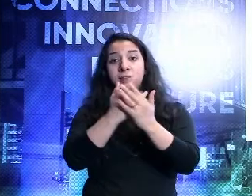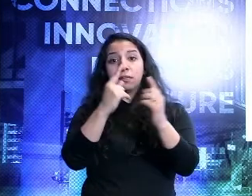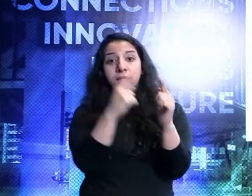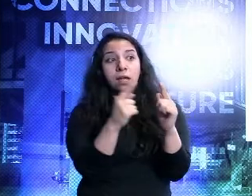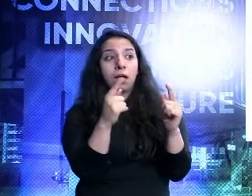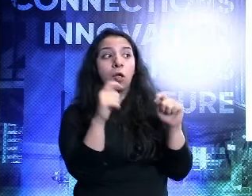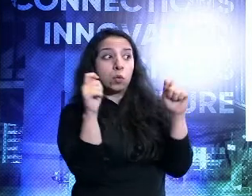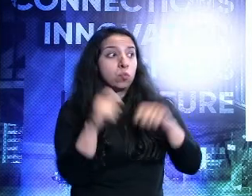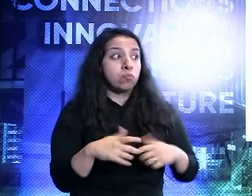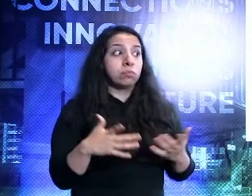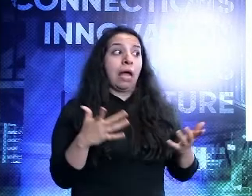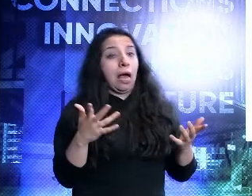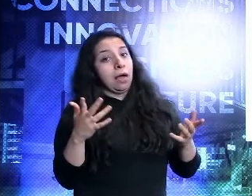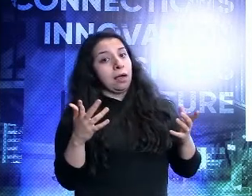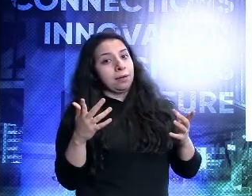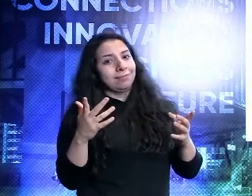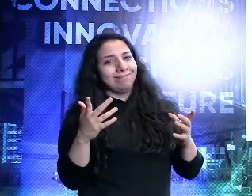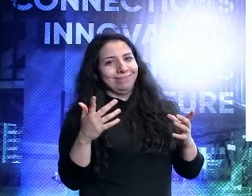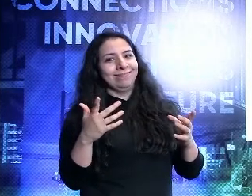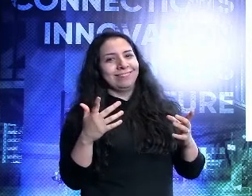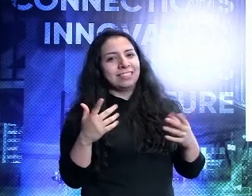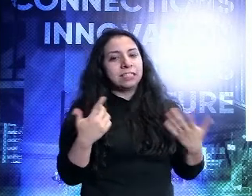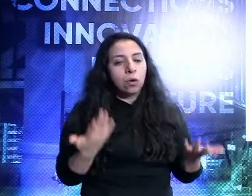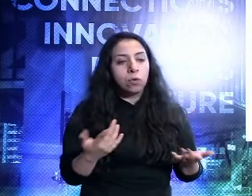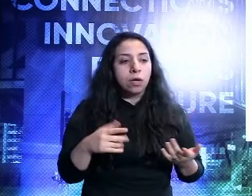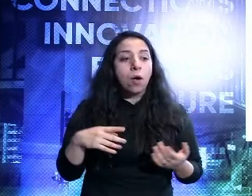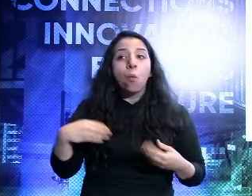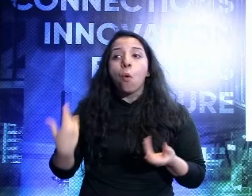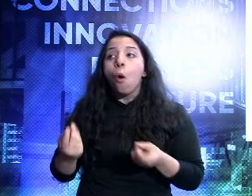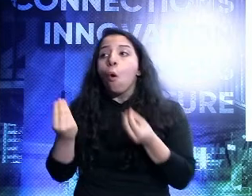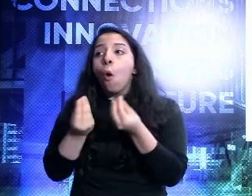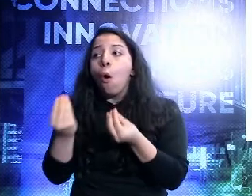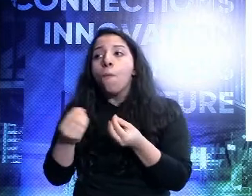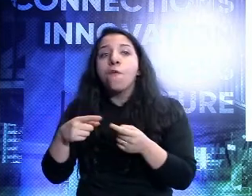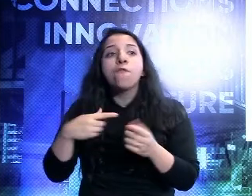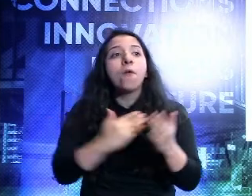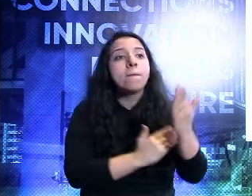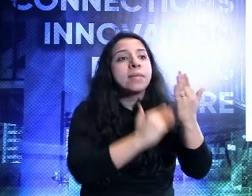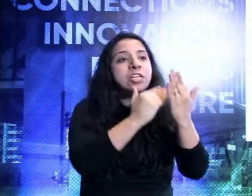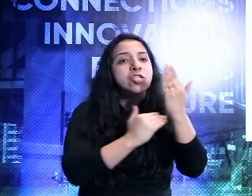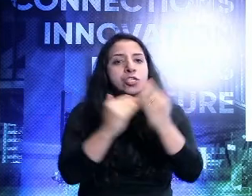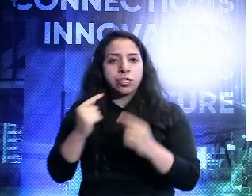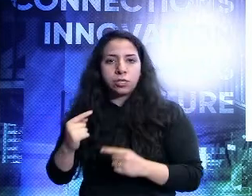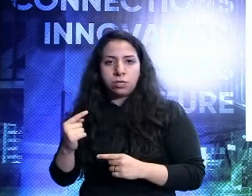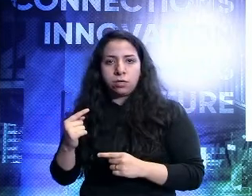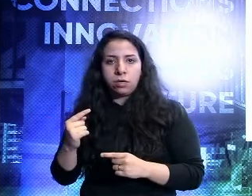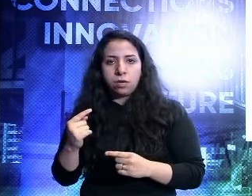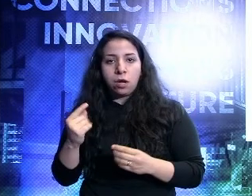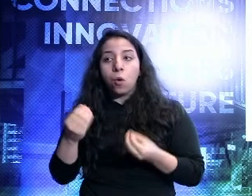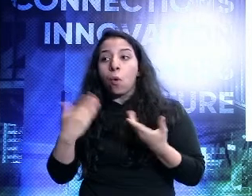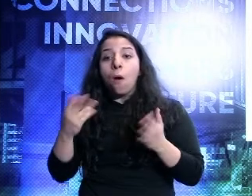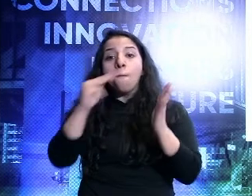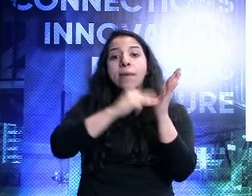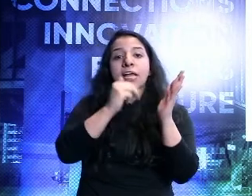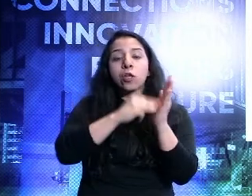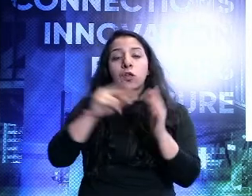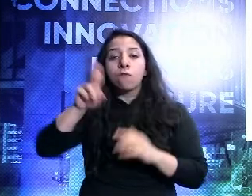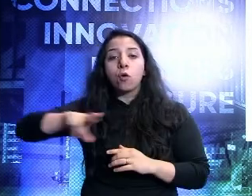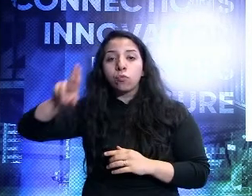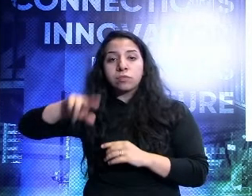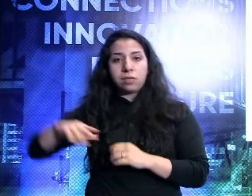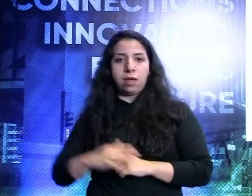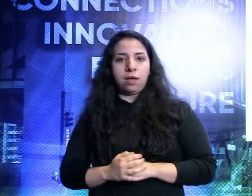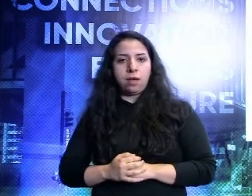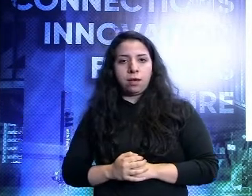o meu avanço? Qual método eu posso usar? Como é que eu impulsiono a cultura organizacional rumo à tal da